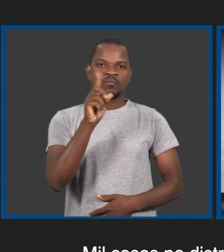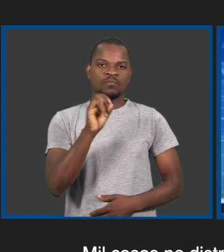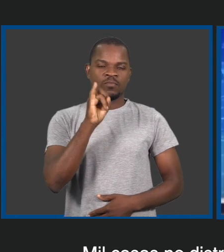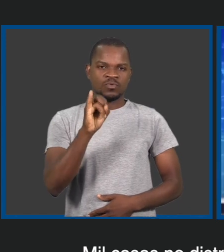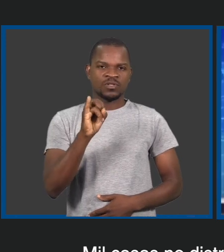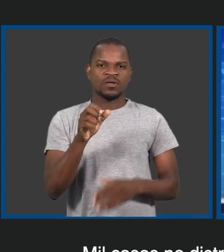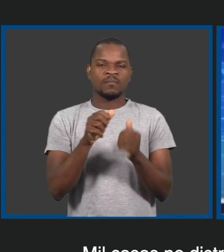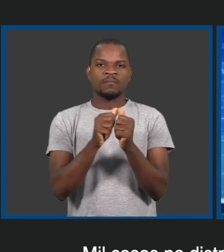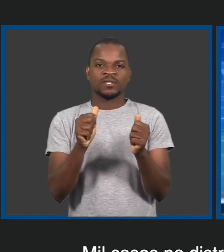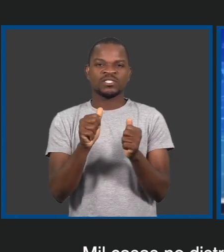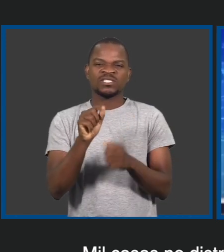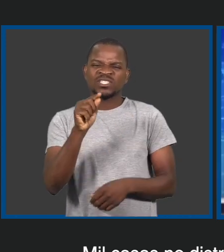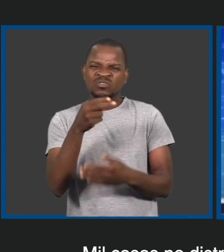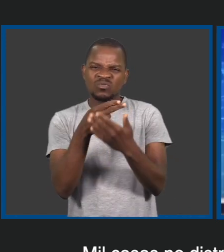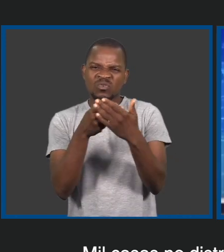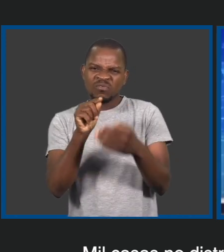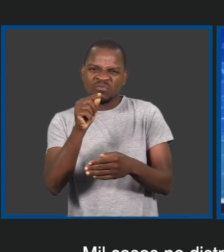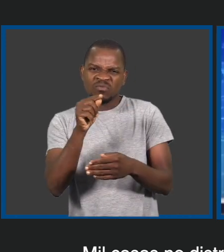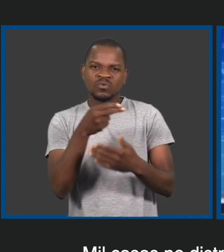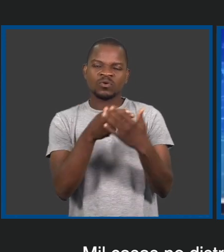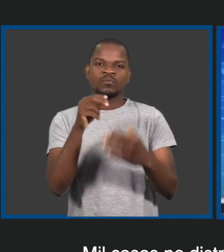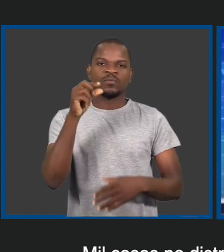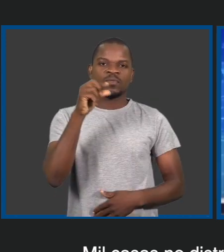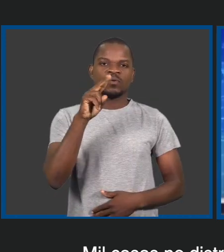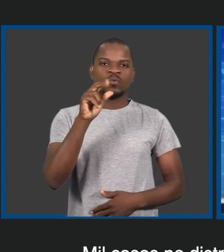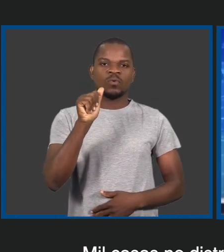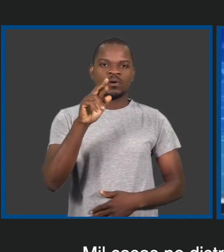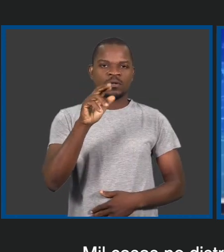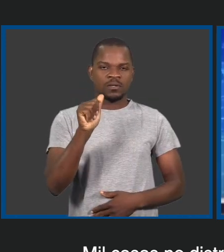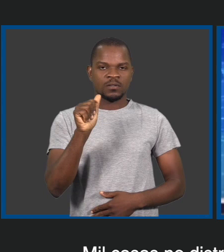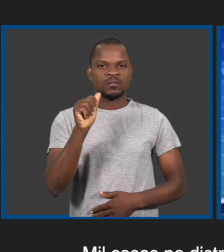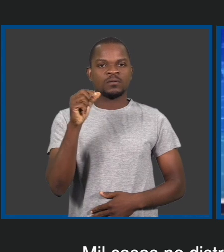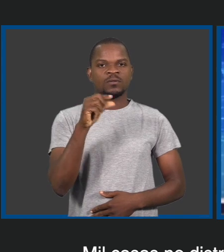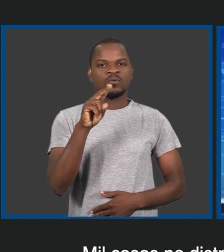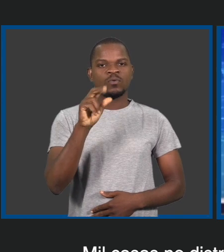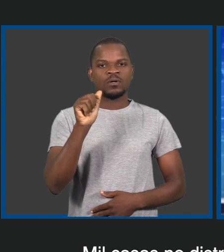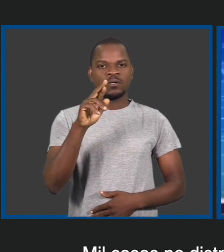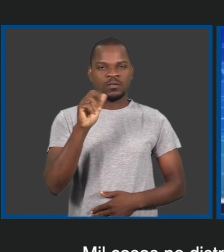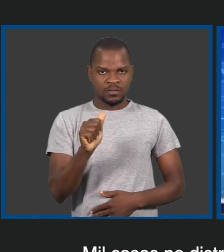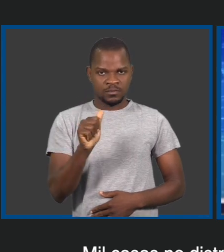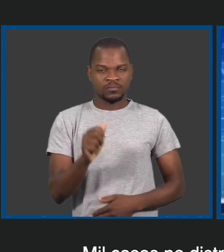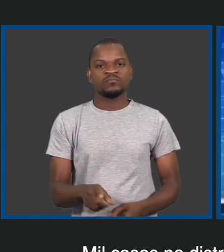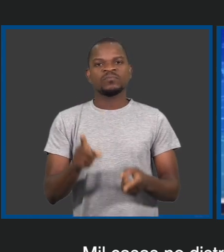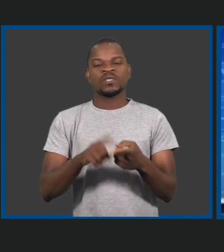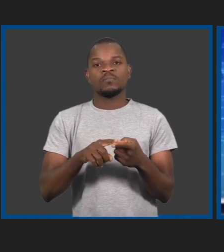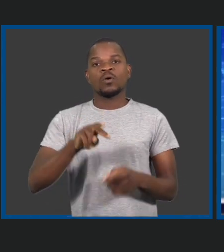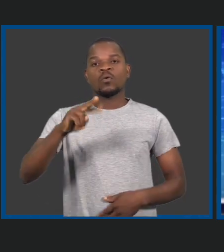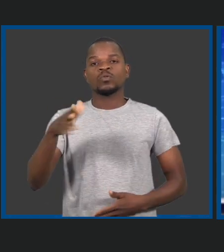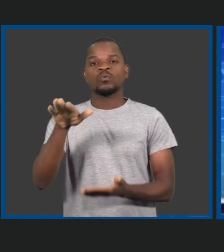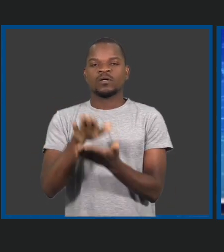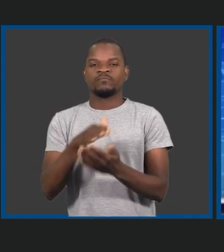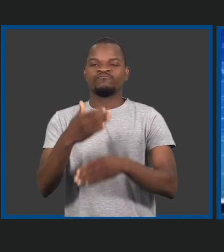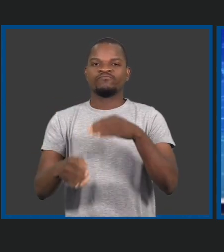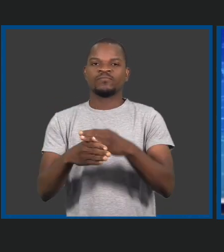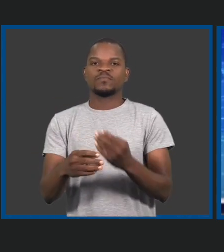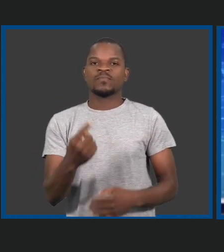distrito de Amatanda, divididos nos centros de assentamento de Denja, Tica, Cura.